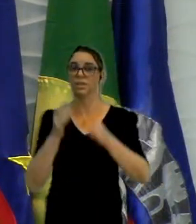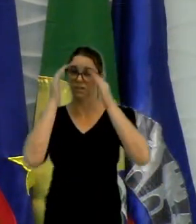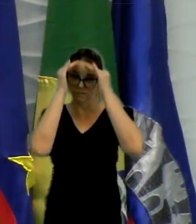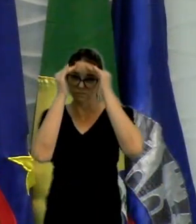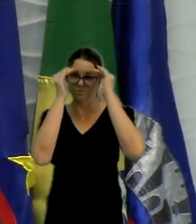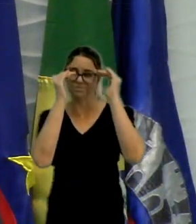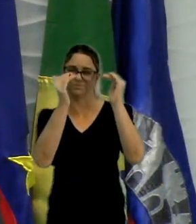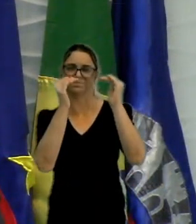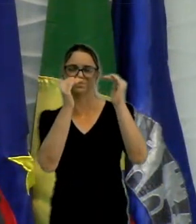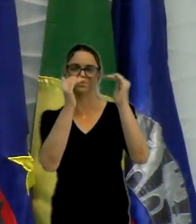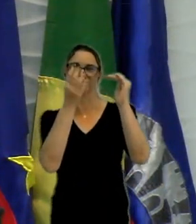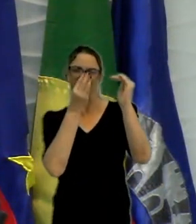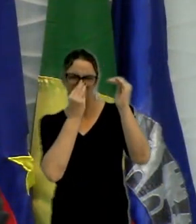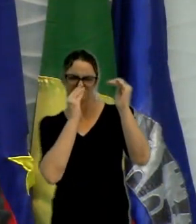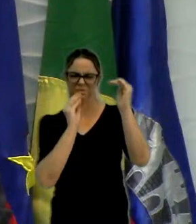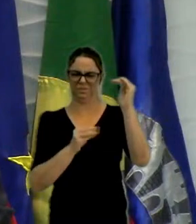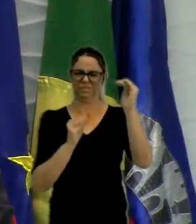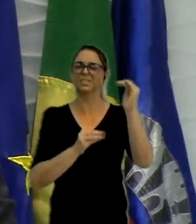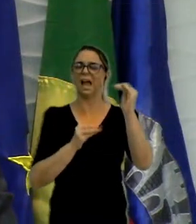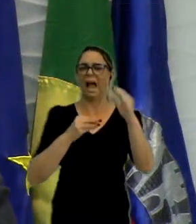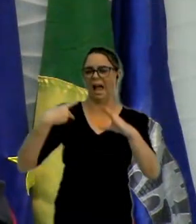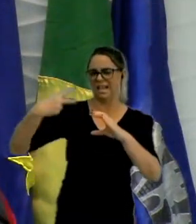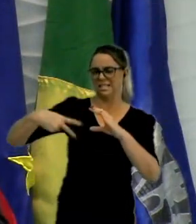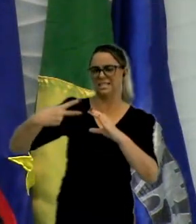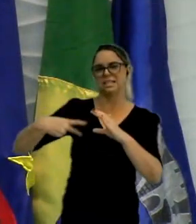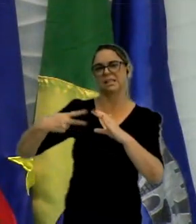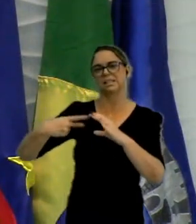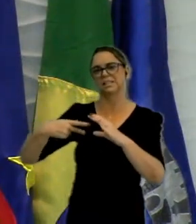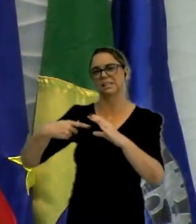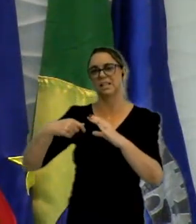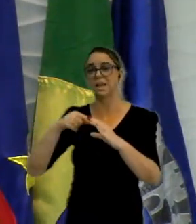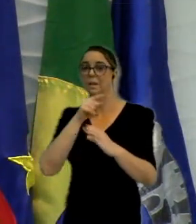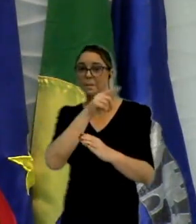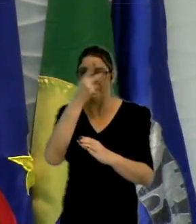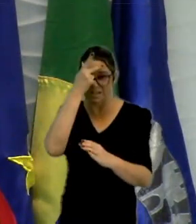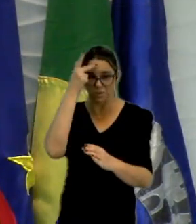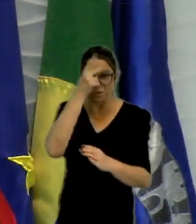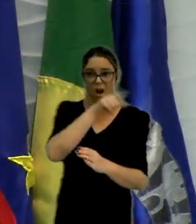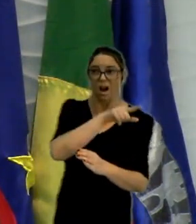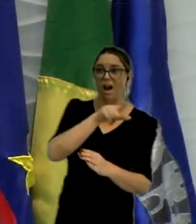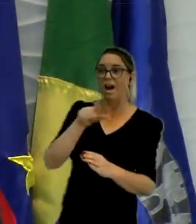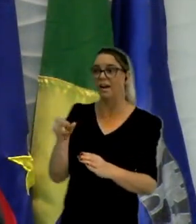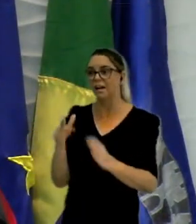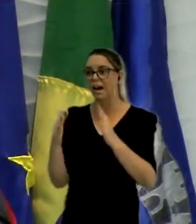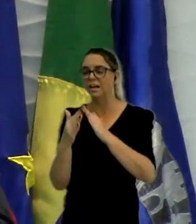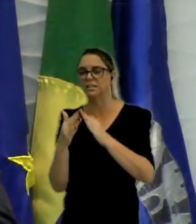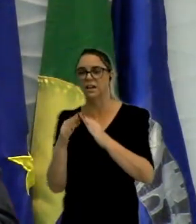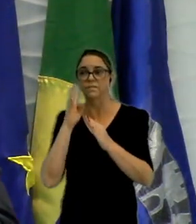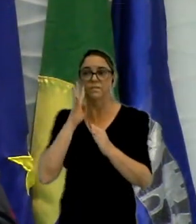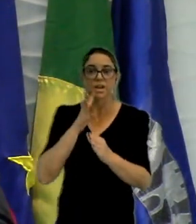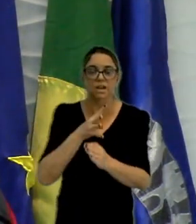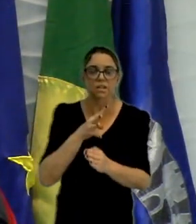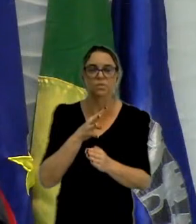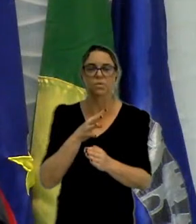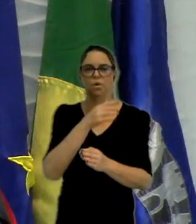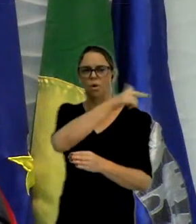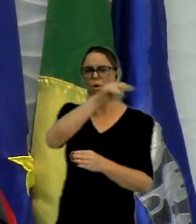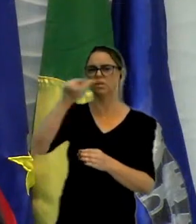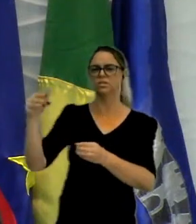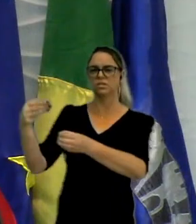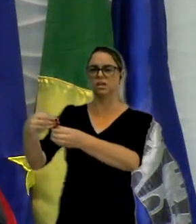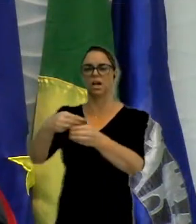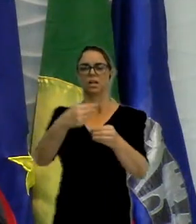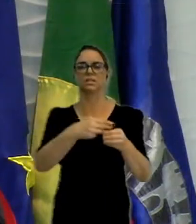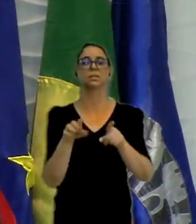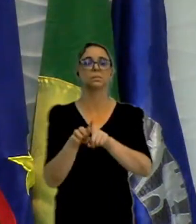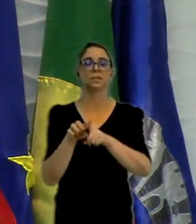desrespeitando essa casa de vereadores, desrespeitando quem está ouvindo de casa, desrespeitando quem está em outras cidades, em outros